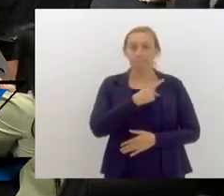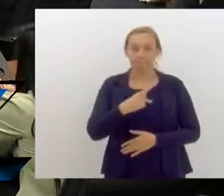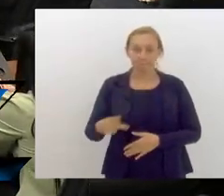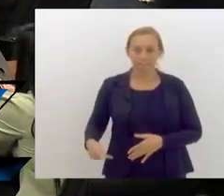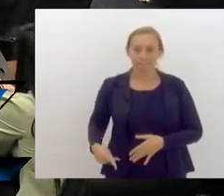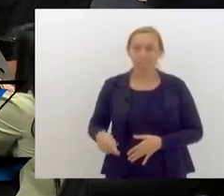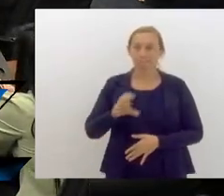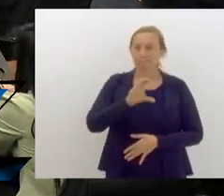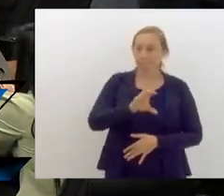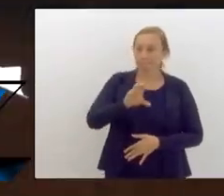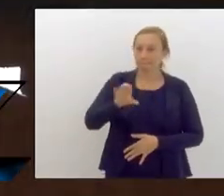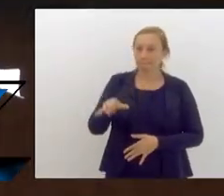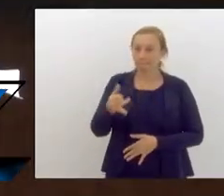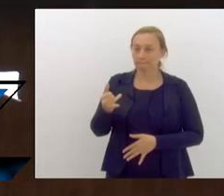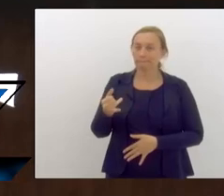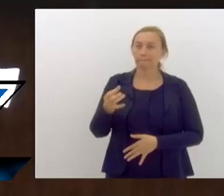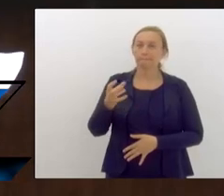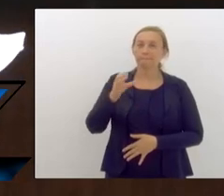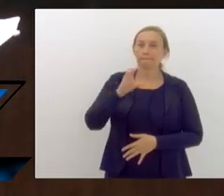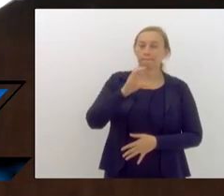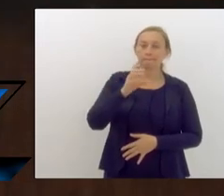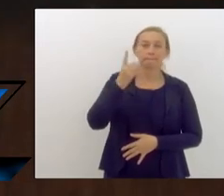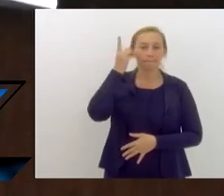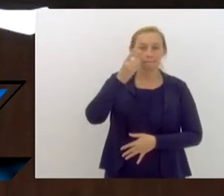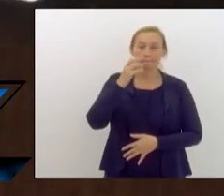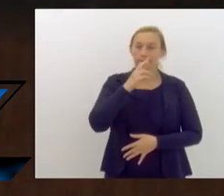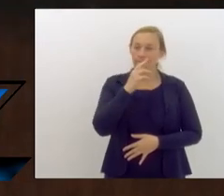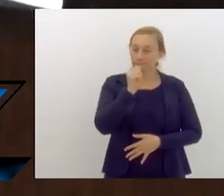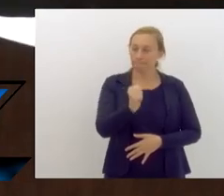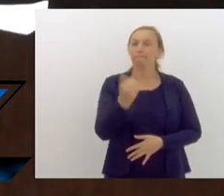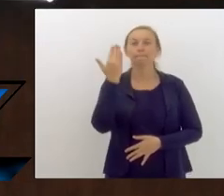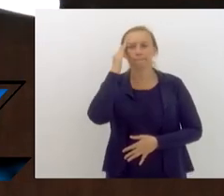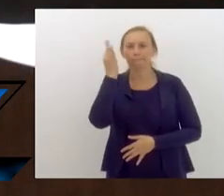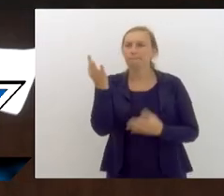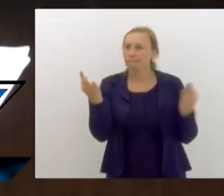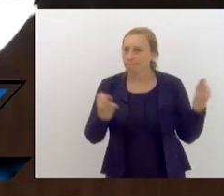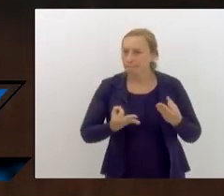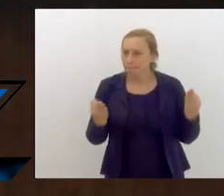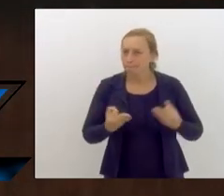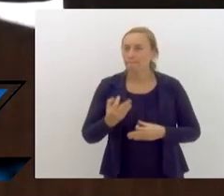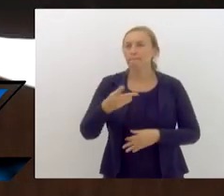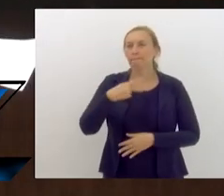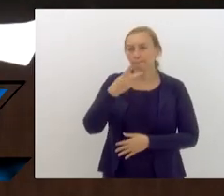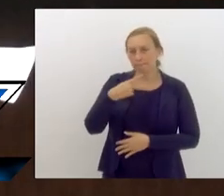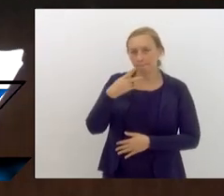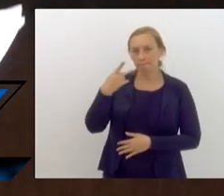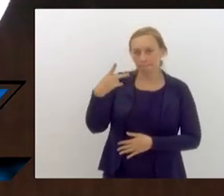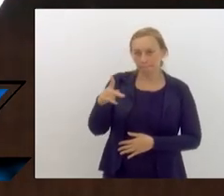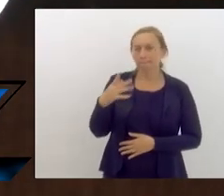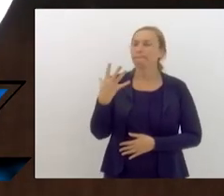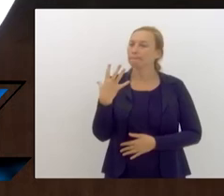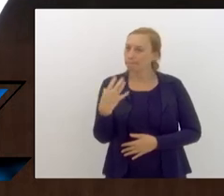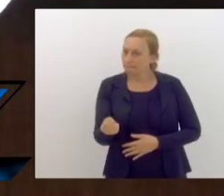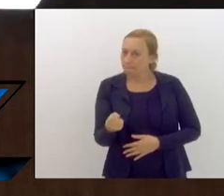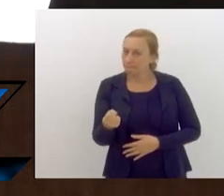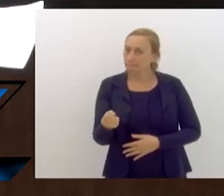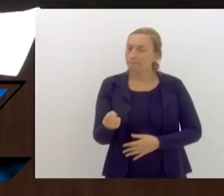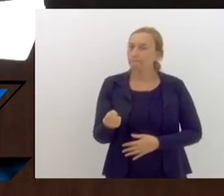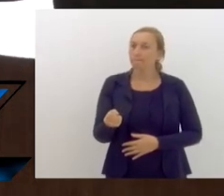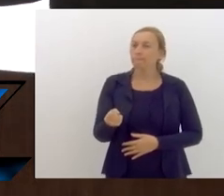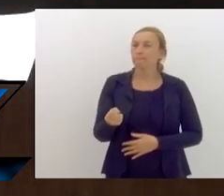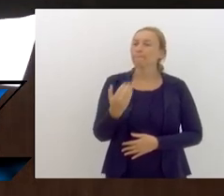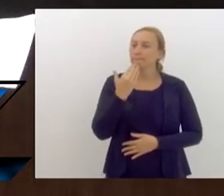da ccj Deputado Rodrigo Amorim entendi perfeitamente a sua ponderação e aceito a sua ponderação